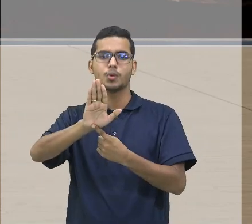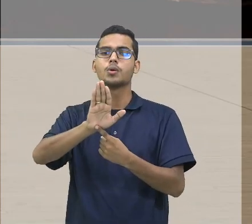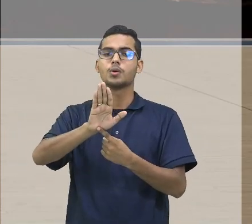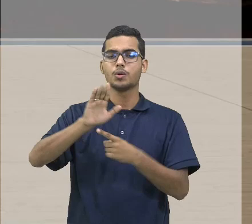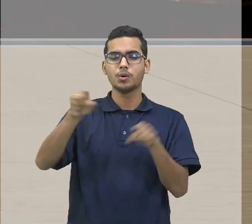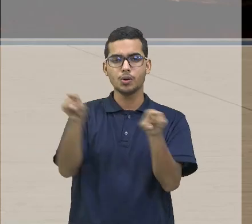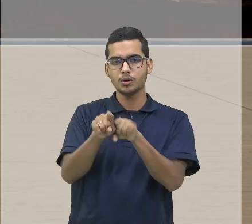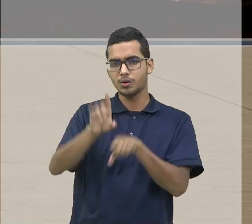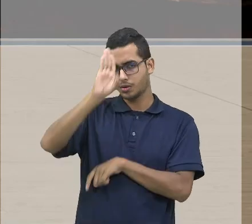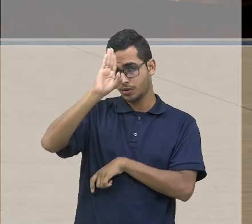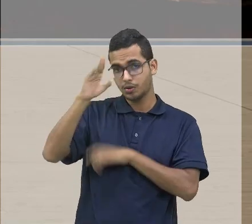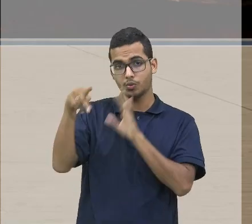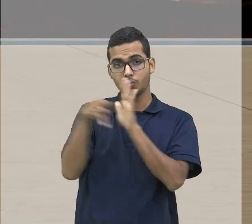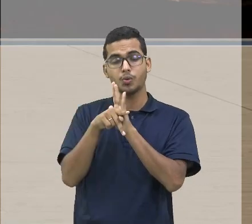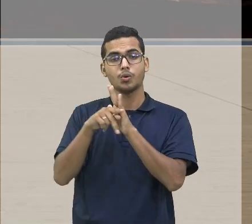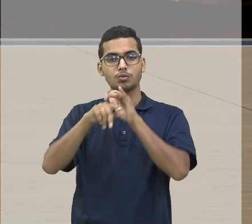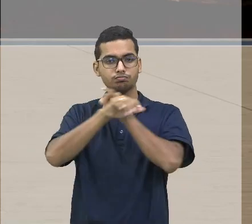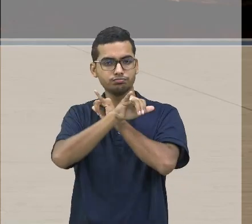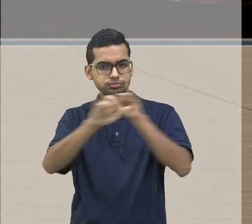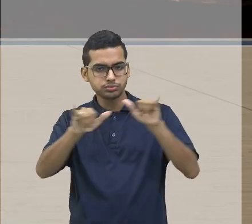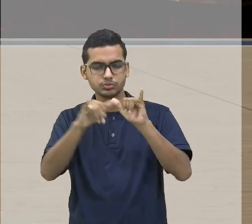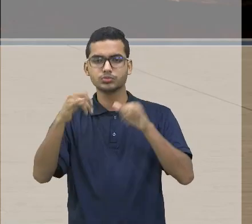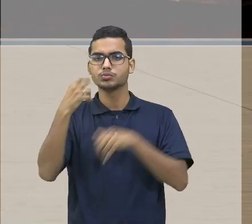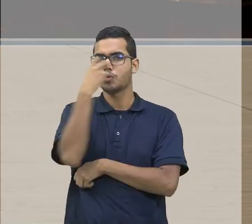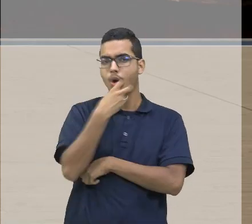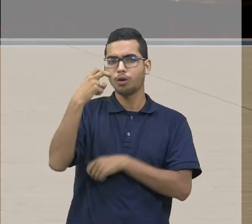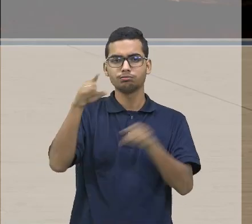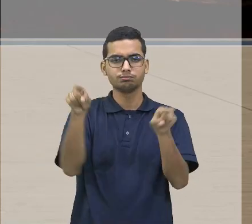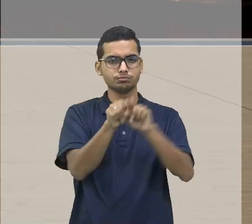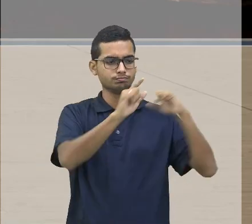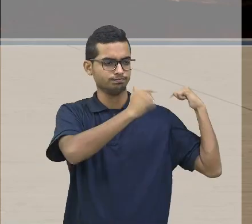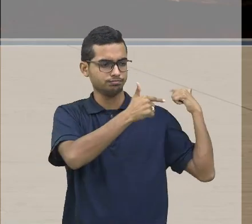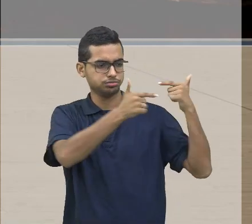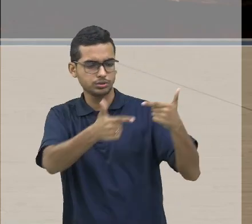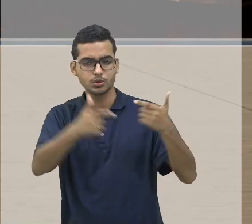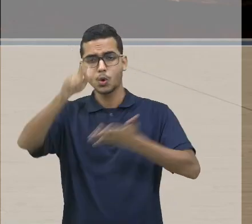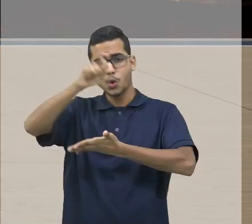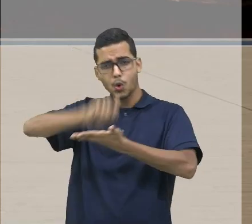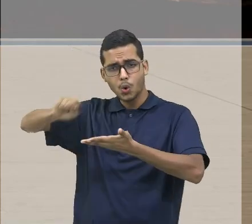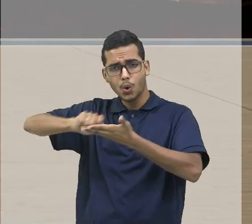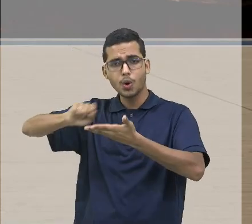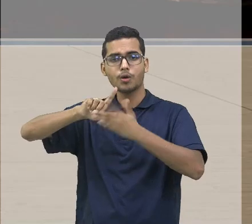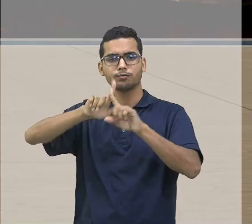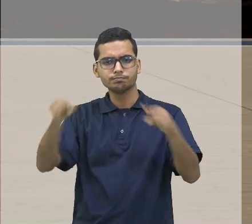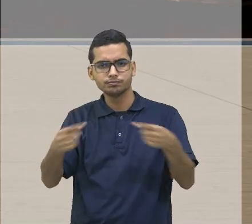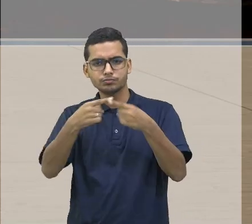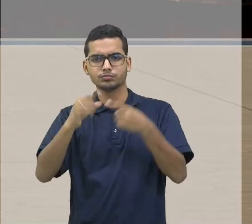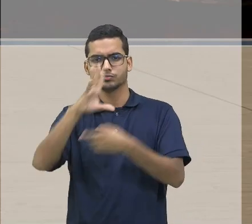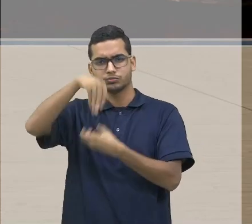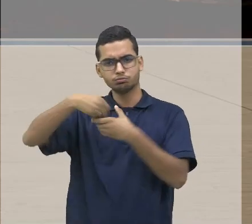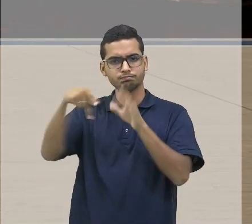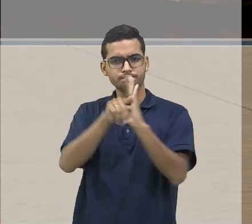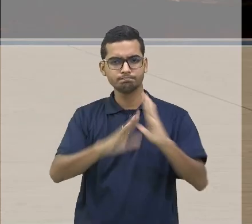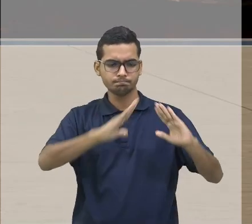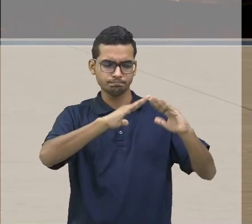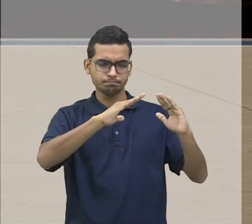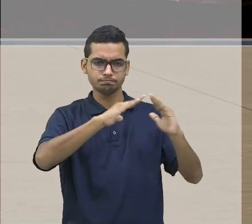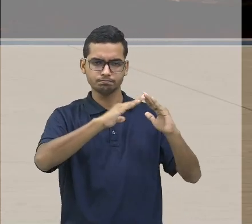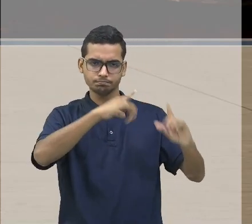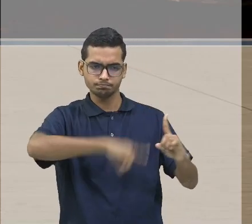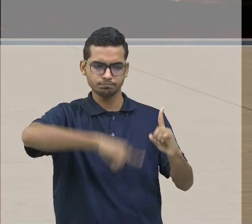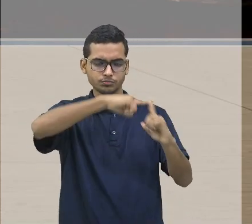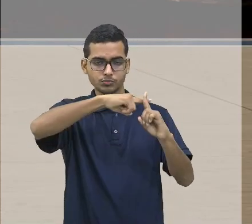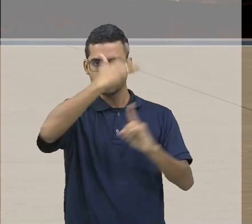e tradições. Por quê? Porque a questão da escrita estava restrita ao interior da igreja, então as pessoas, para continuarem